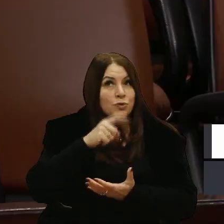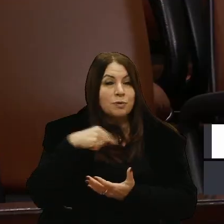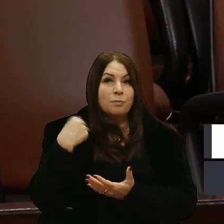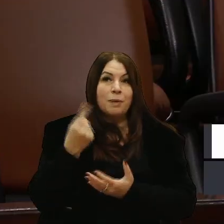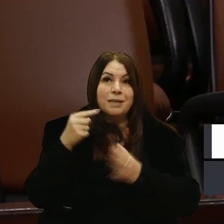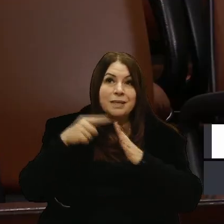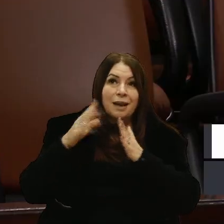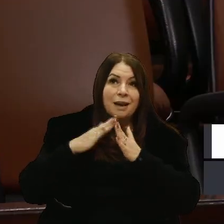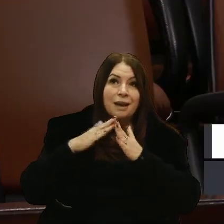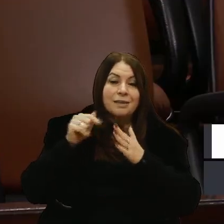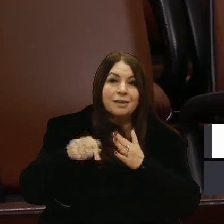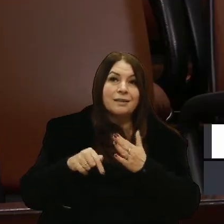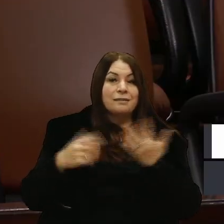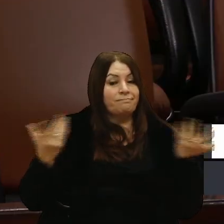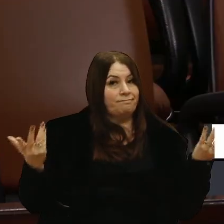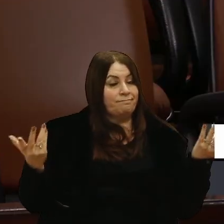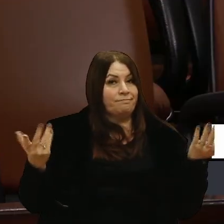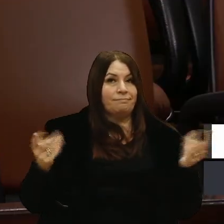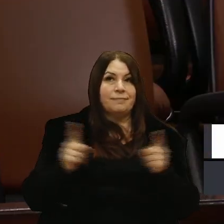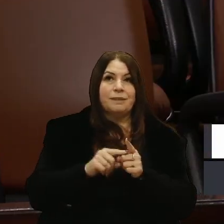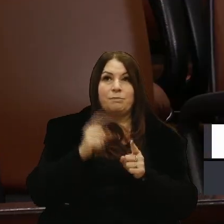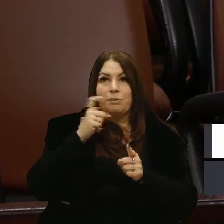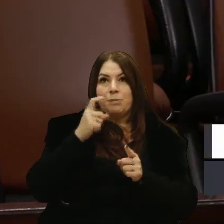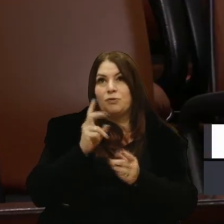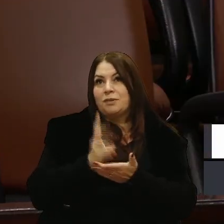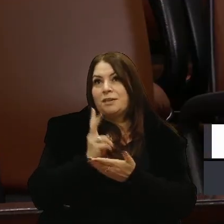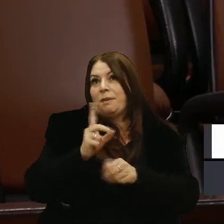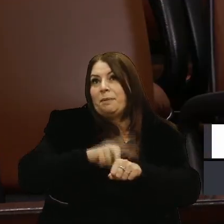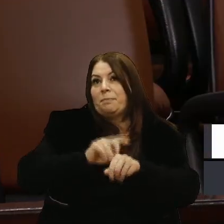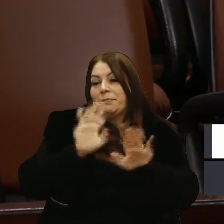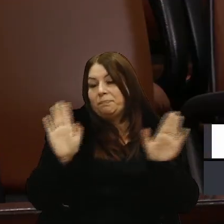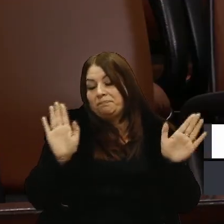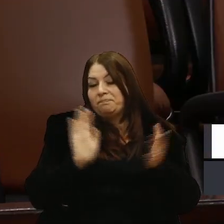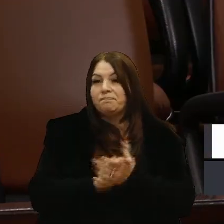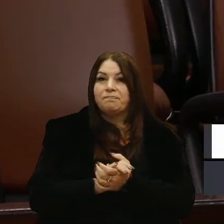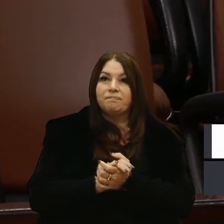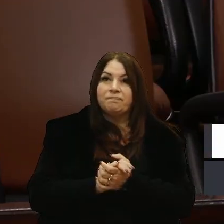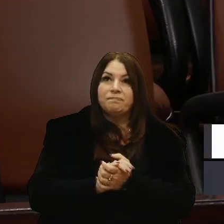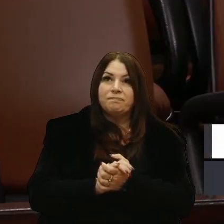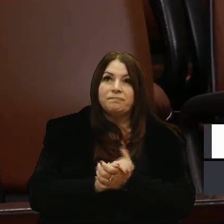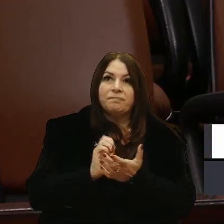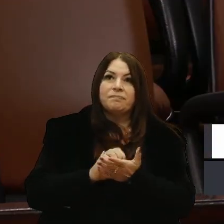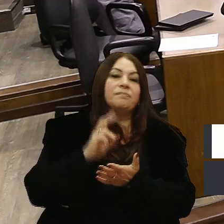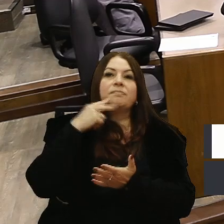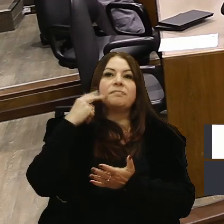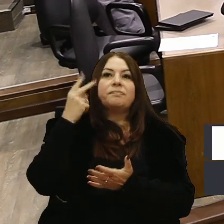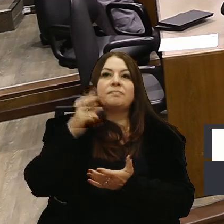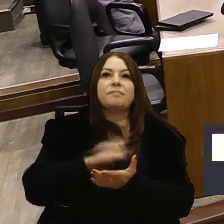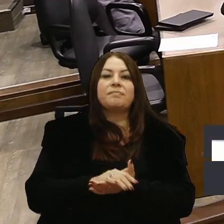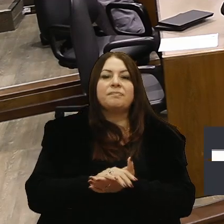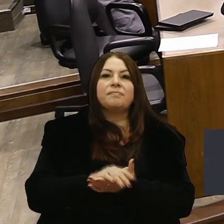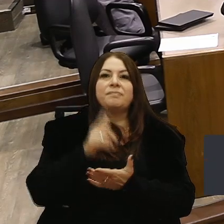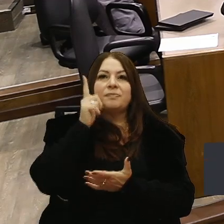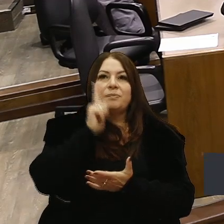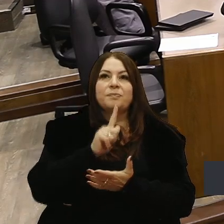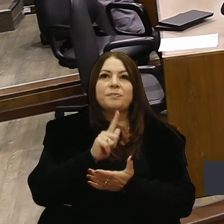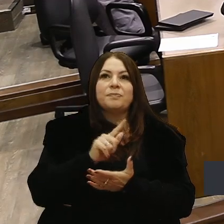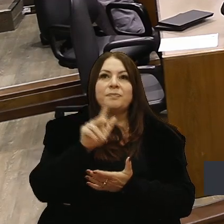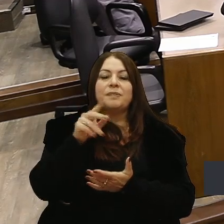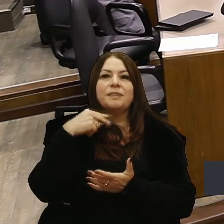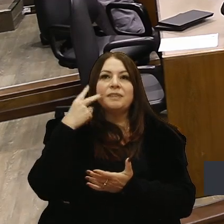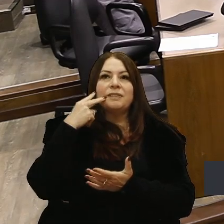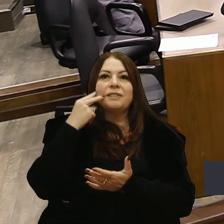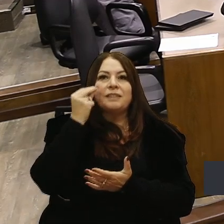essa casa legislativa. Bom, mas mentem a todo momento, né? Seu à parte, vereador Lucas. Ah, não, é